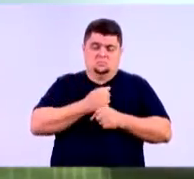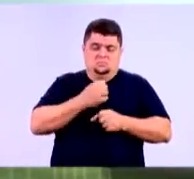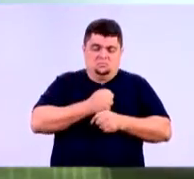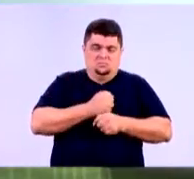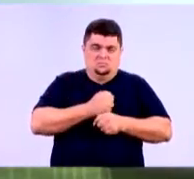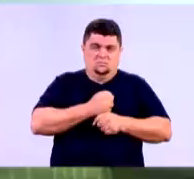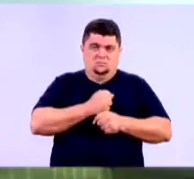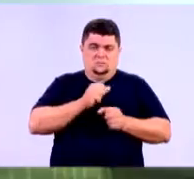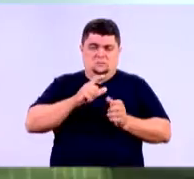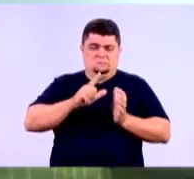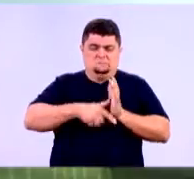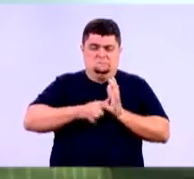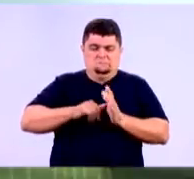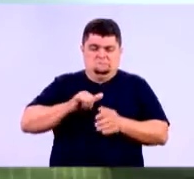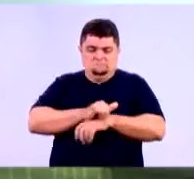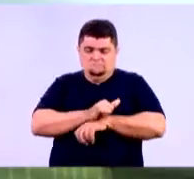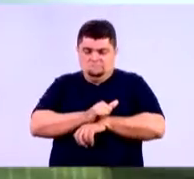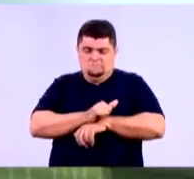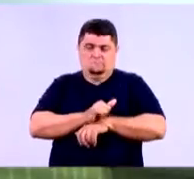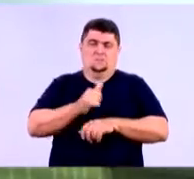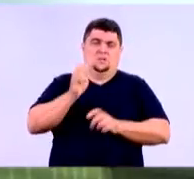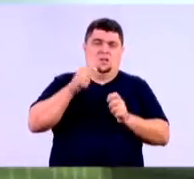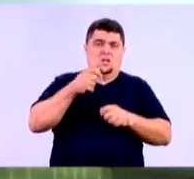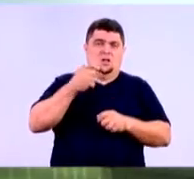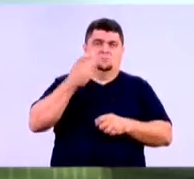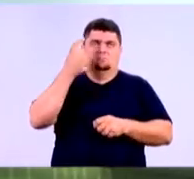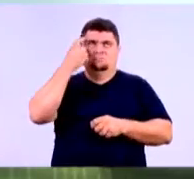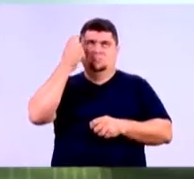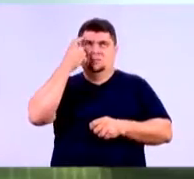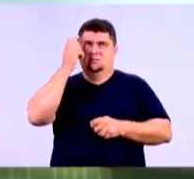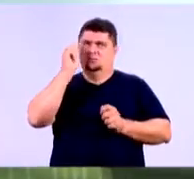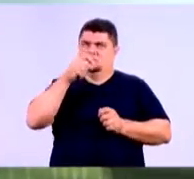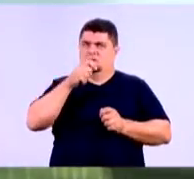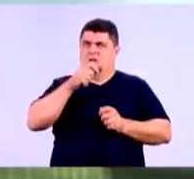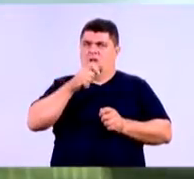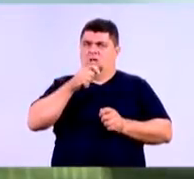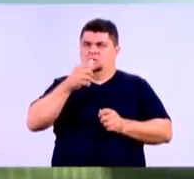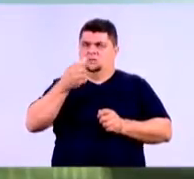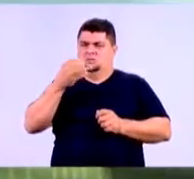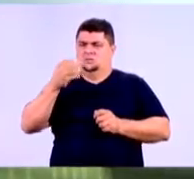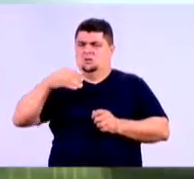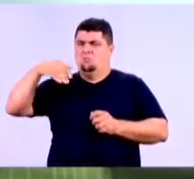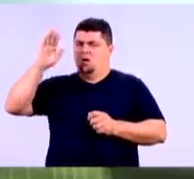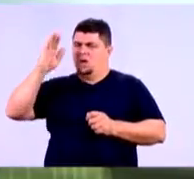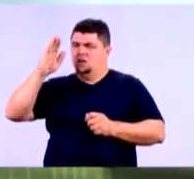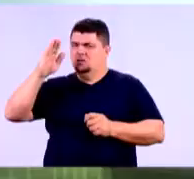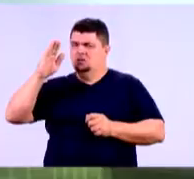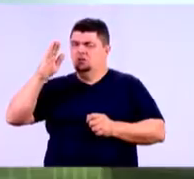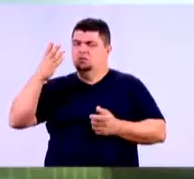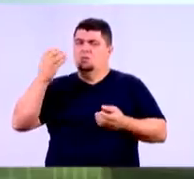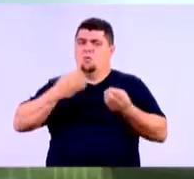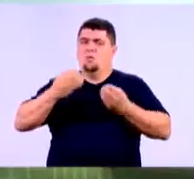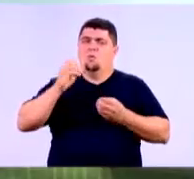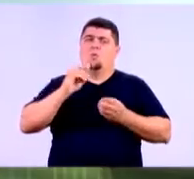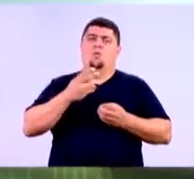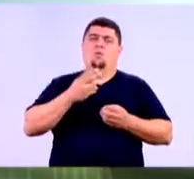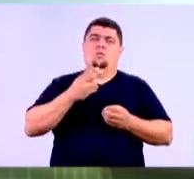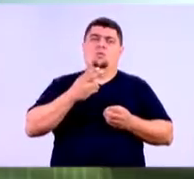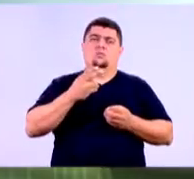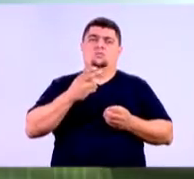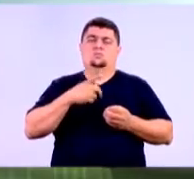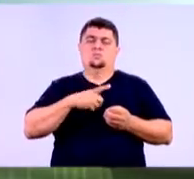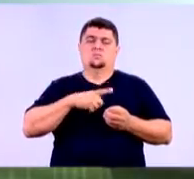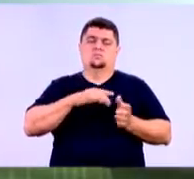de inadimplência, você consegue imaginar se é viável aumentar de 50% para 60%, 70%, ou se no futuro